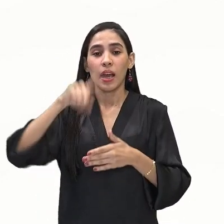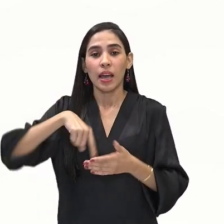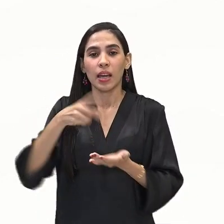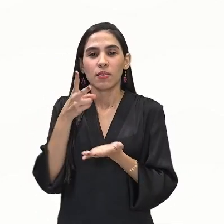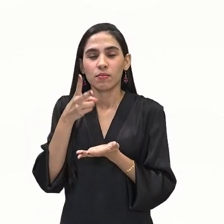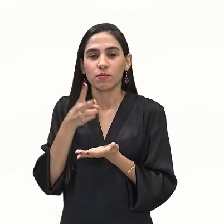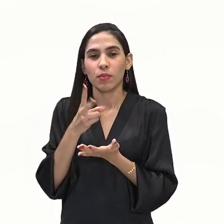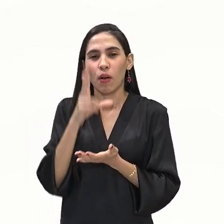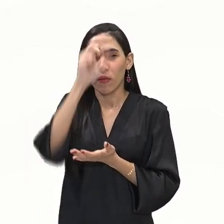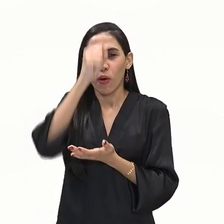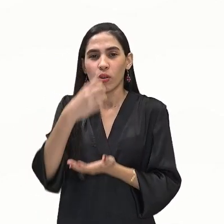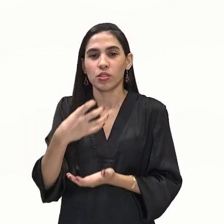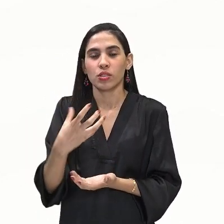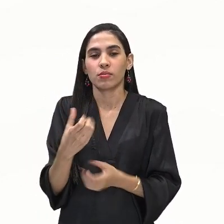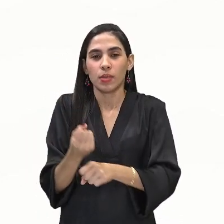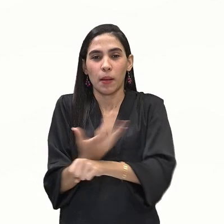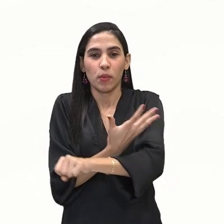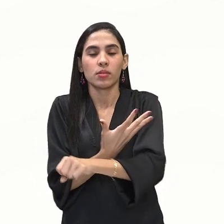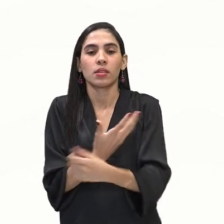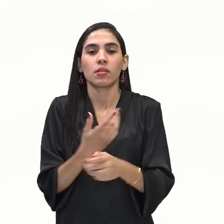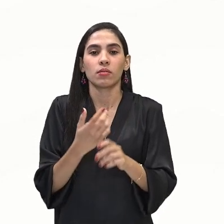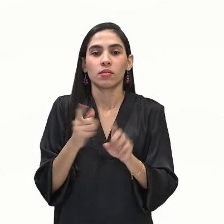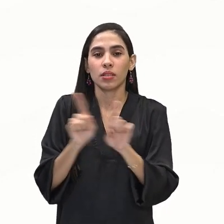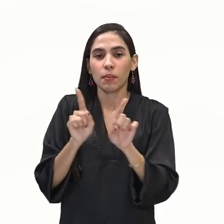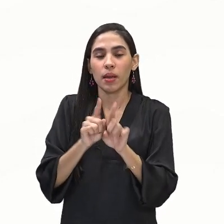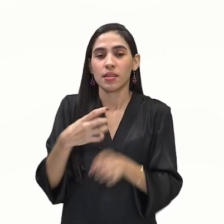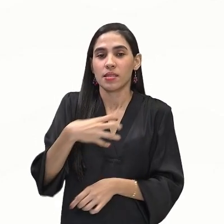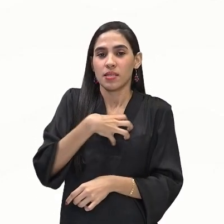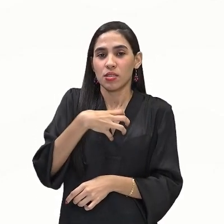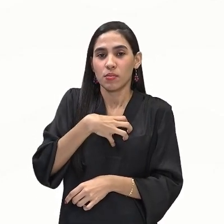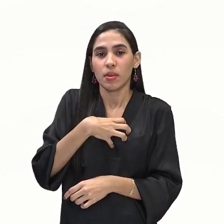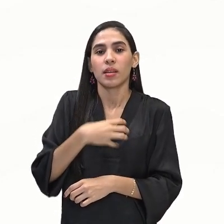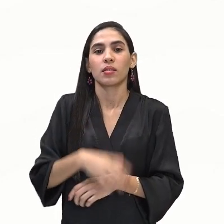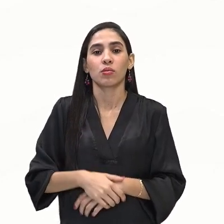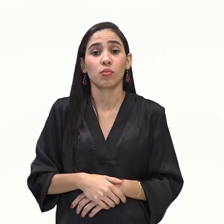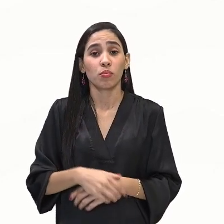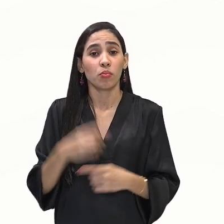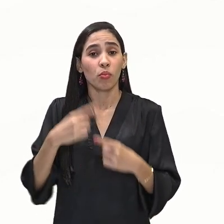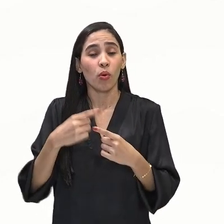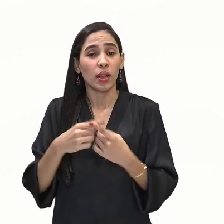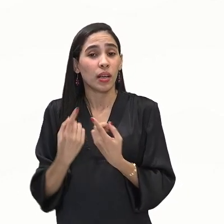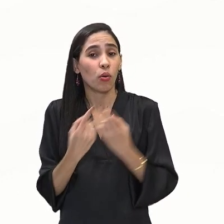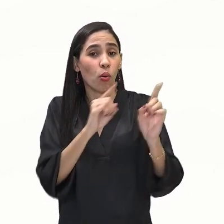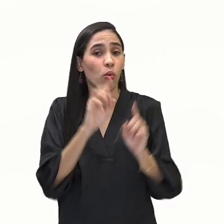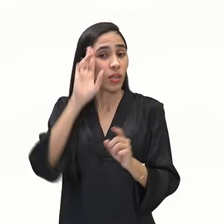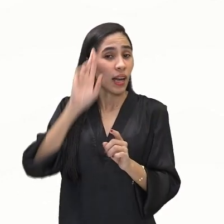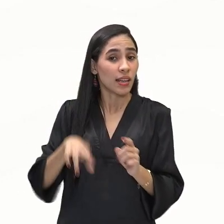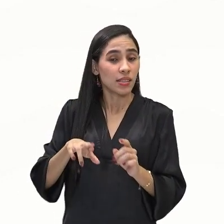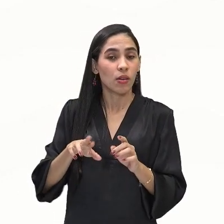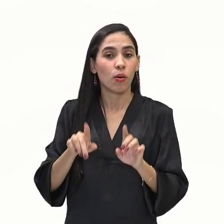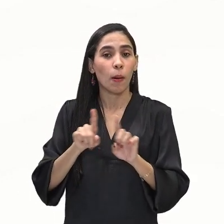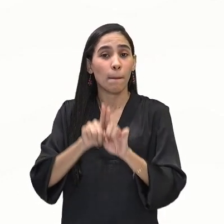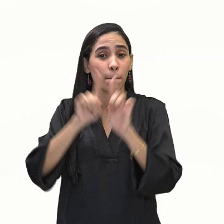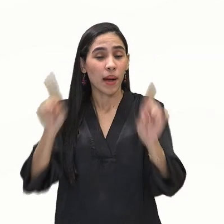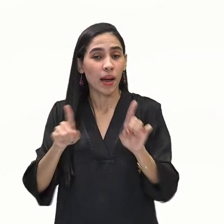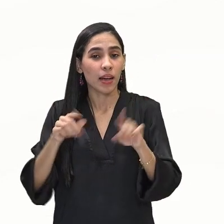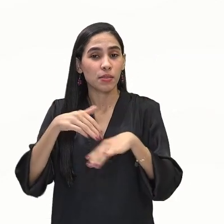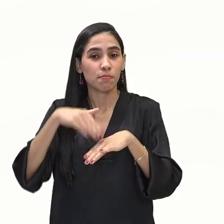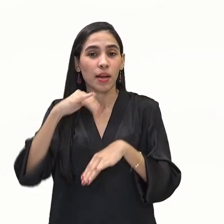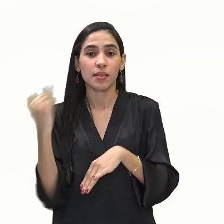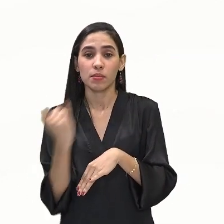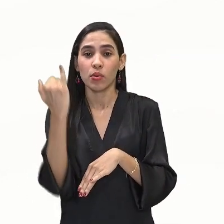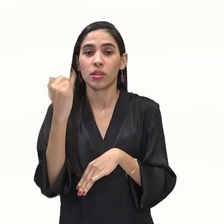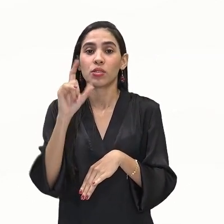do sentimento, isso tudo em detrimento da razão. Agora, o que prevalece, o que predomina é